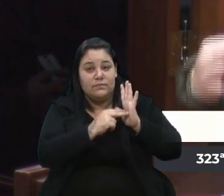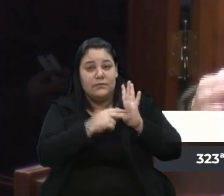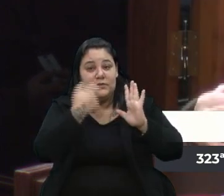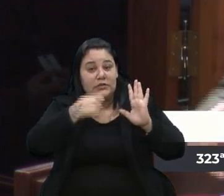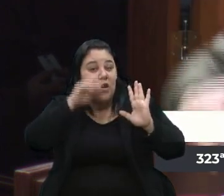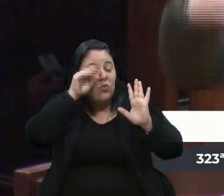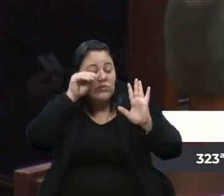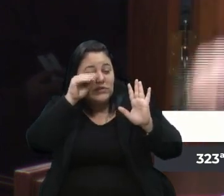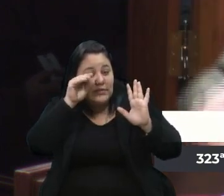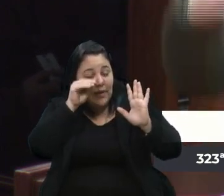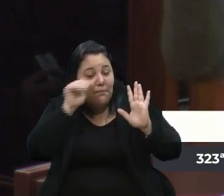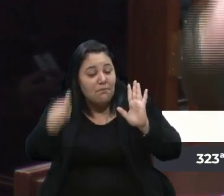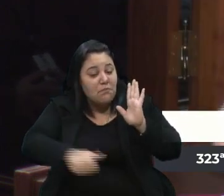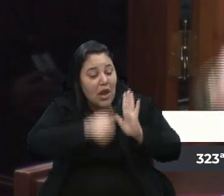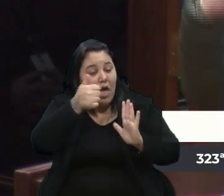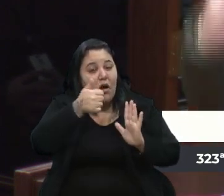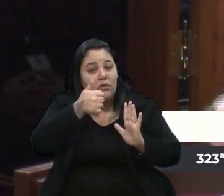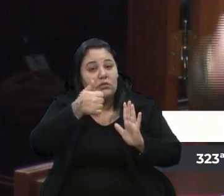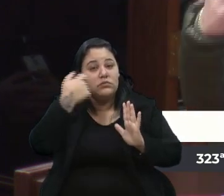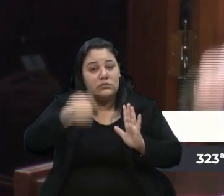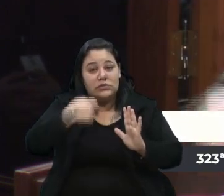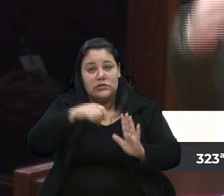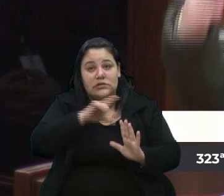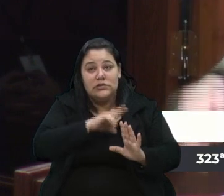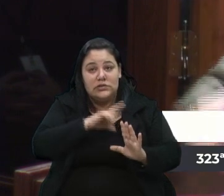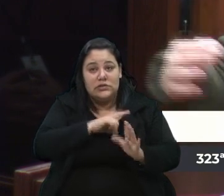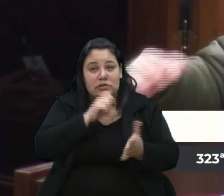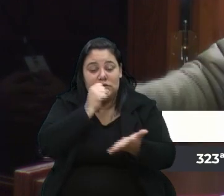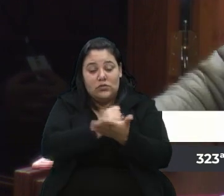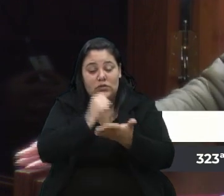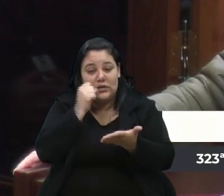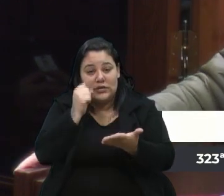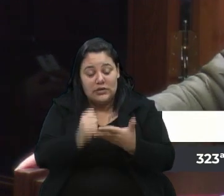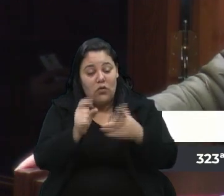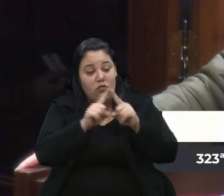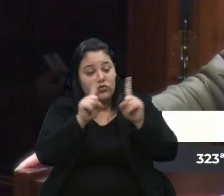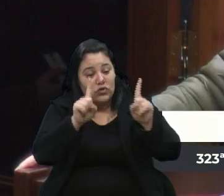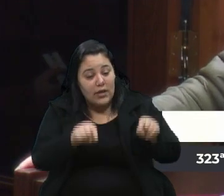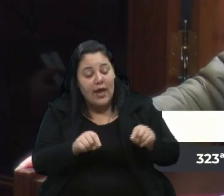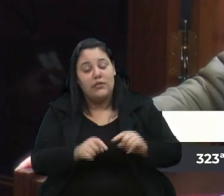observar que precisa de aumento de efetivo